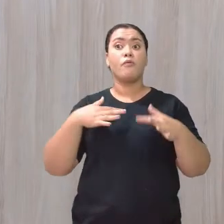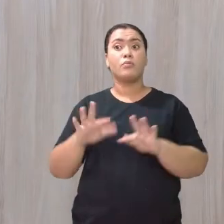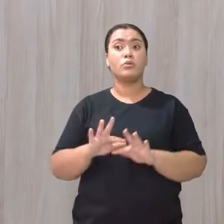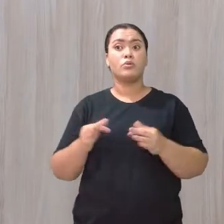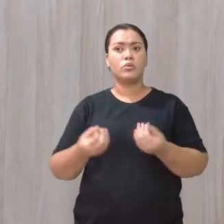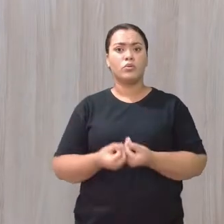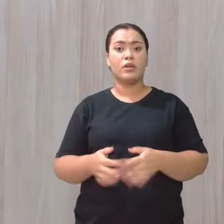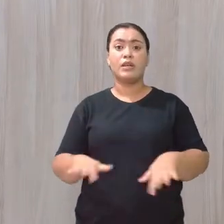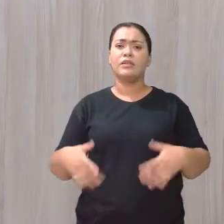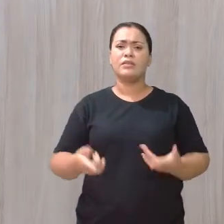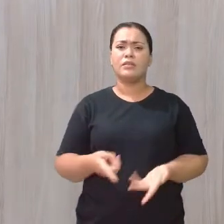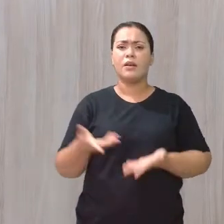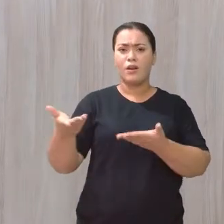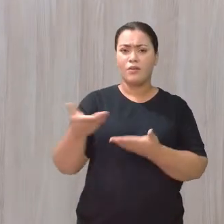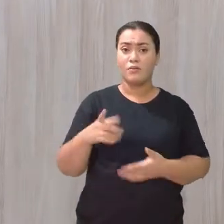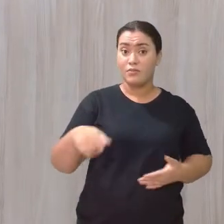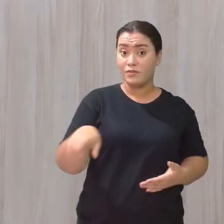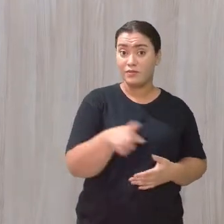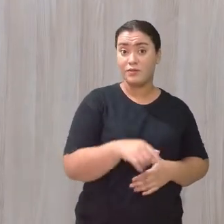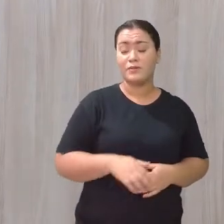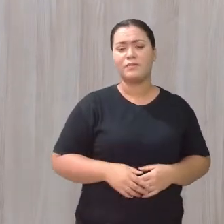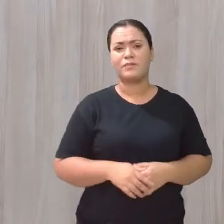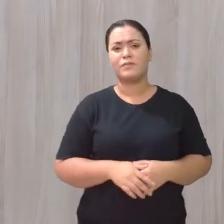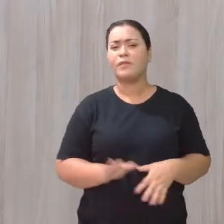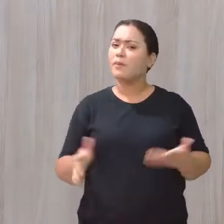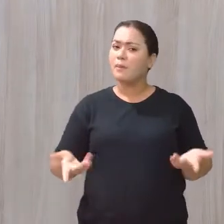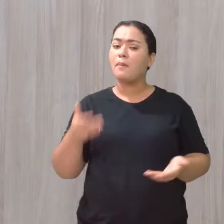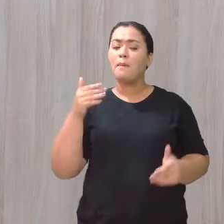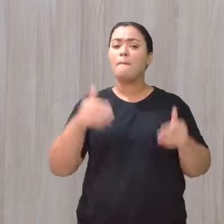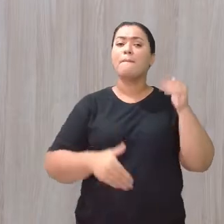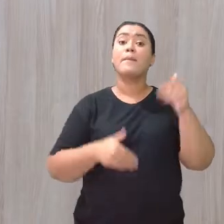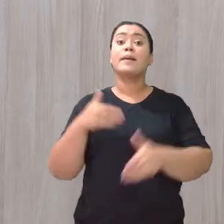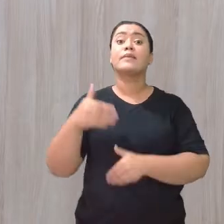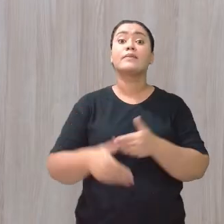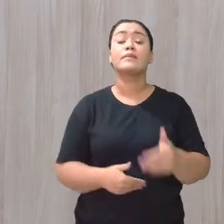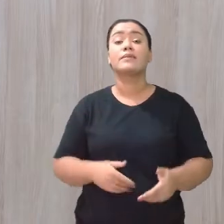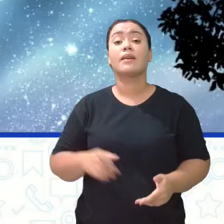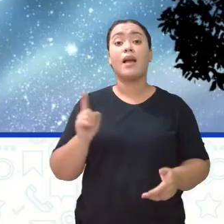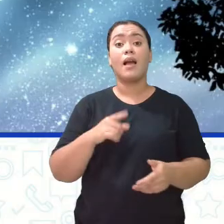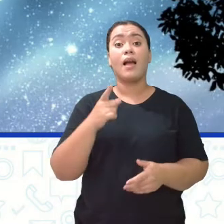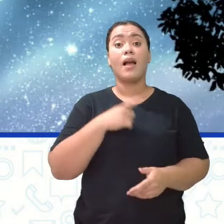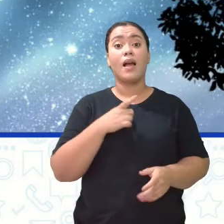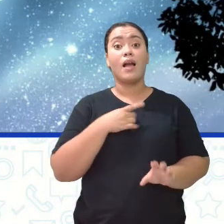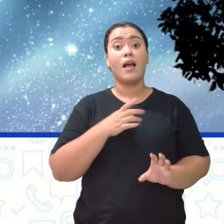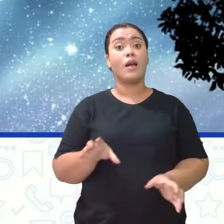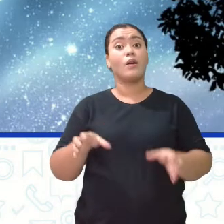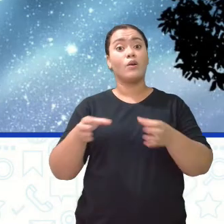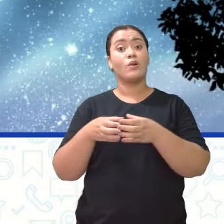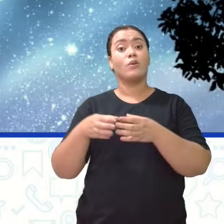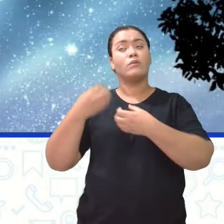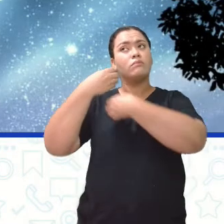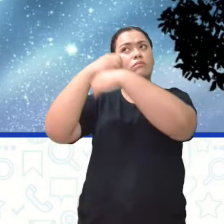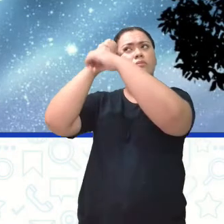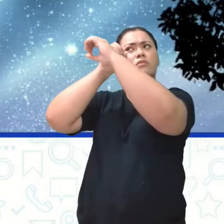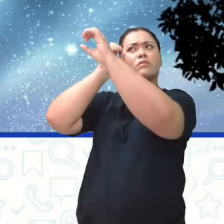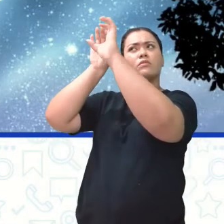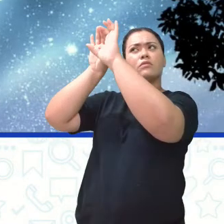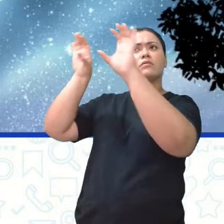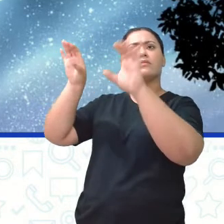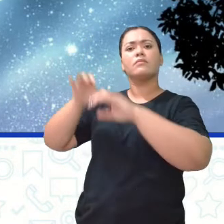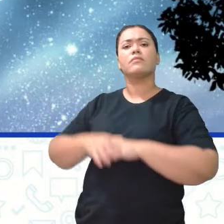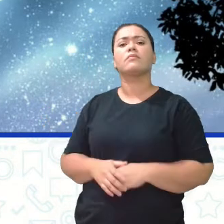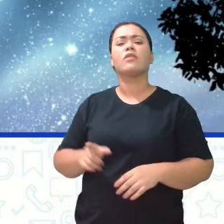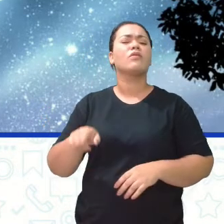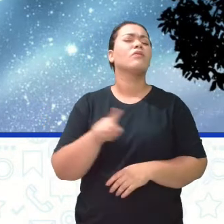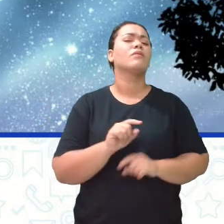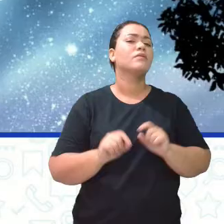nós temos um convite para todos vocês. Que tal participar do nosso clube de astronomia? O que é que